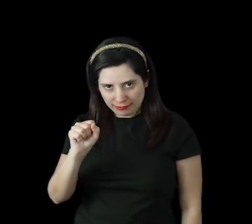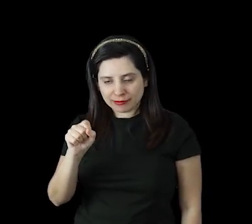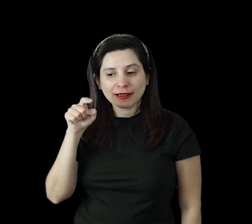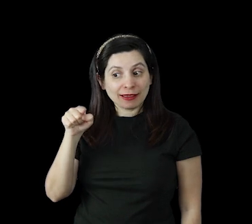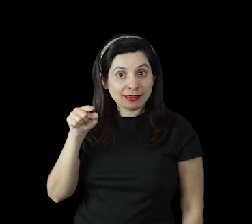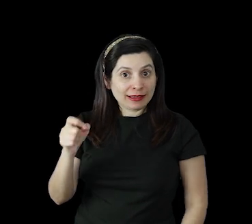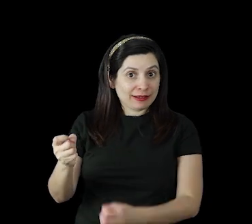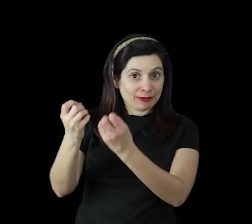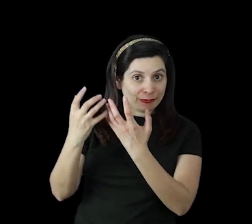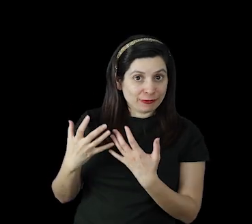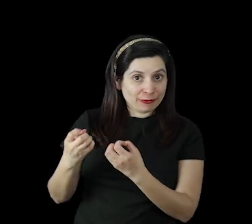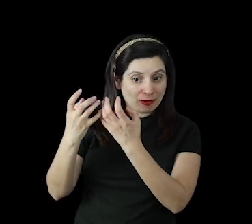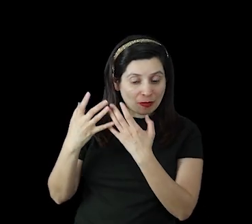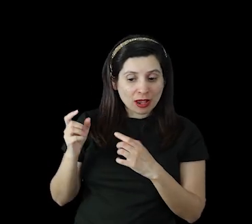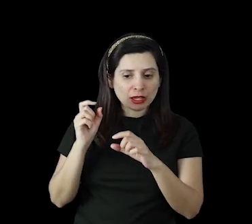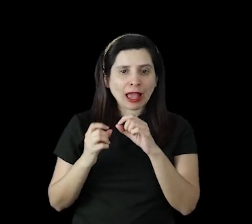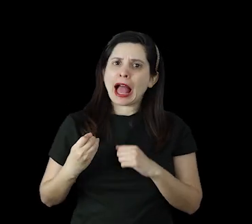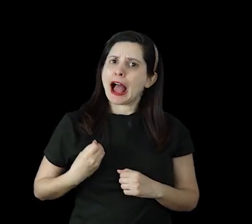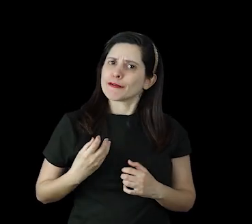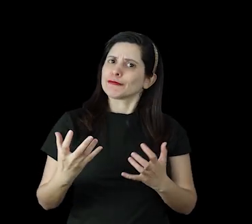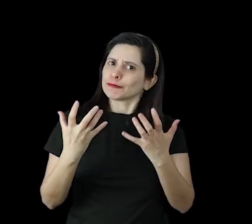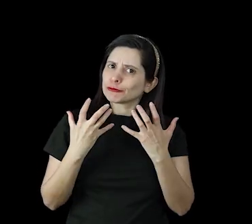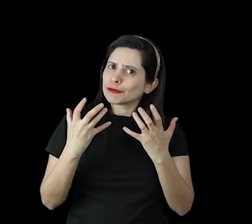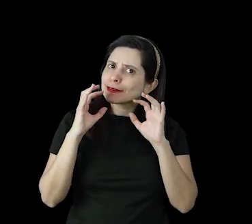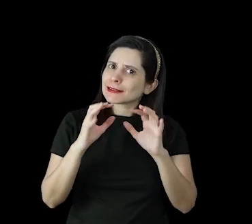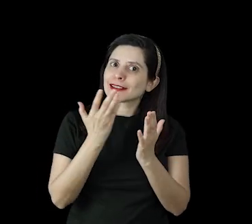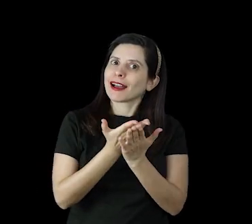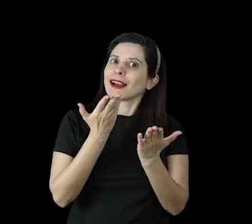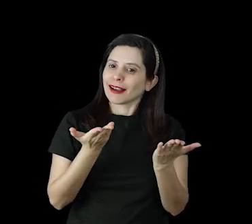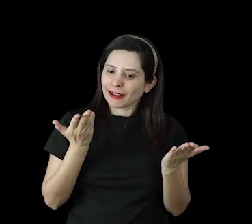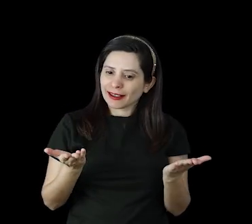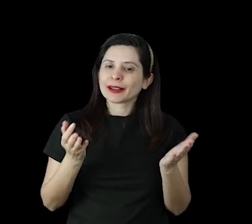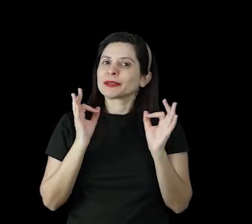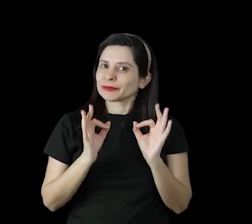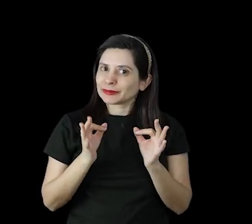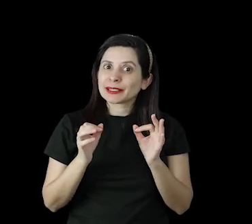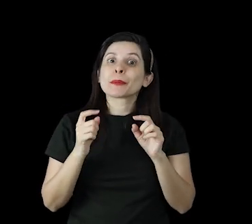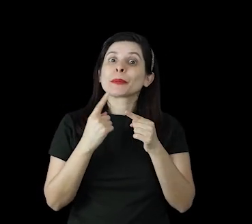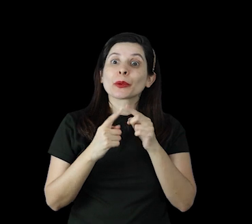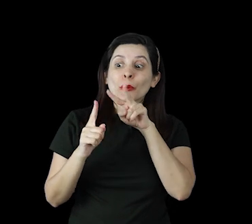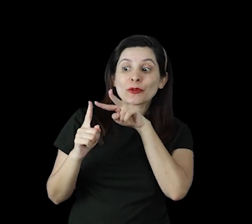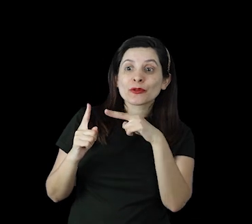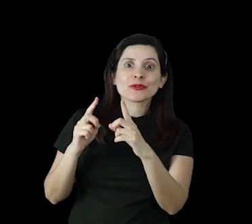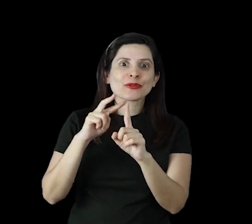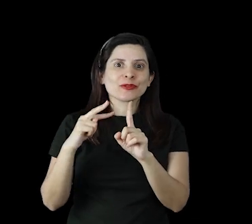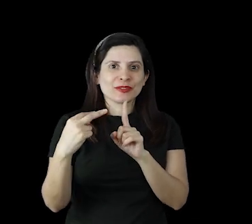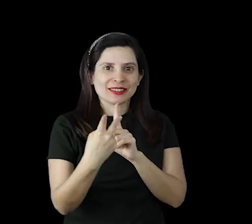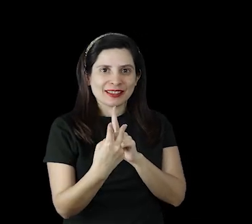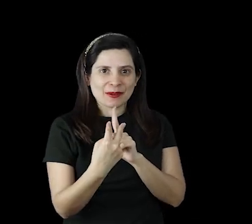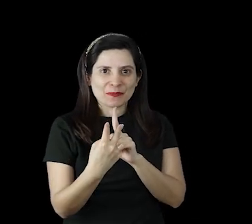contava que como a nossa vida influencia na dramaturgia, né, porque é um ponto de vista, e ele dizia: